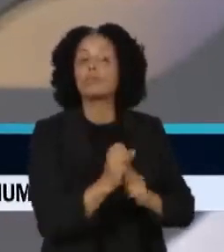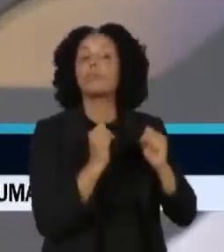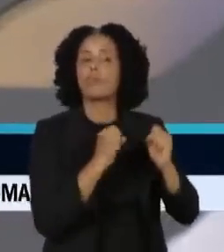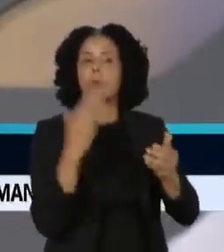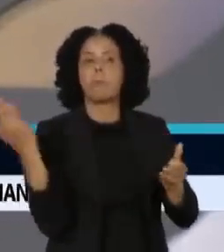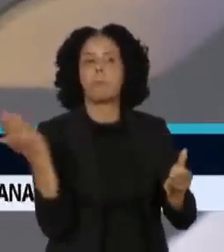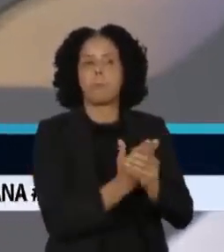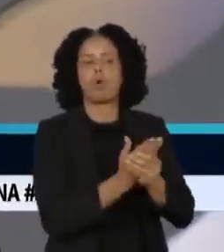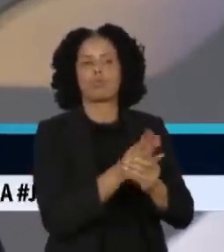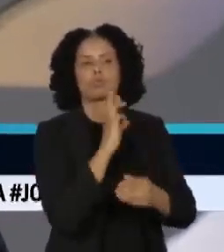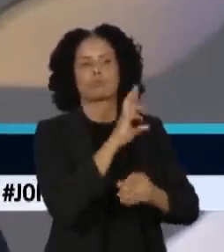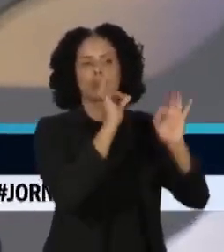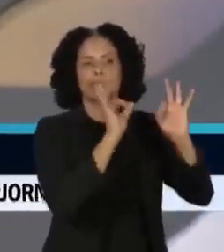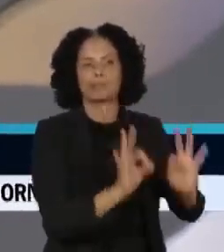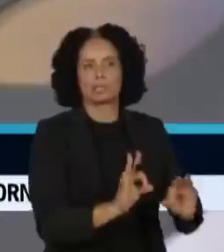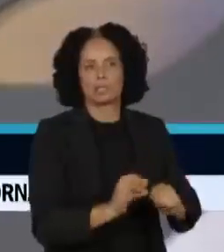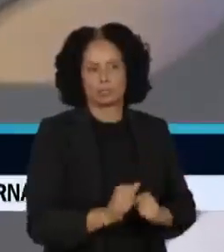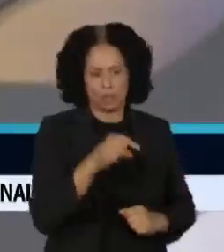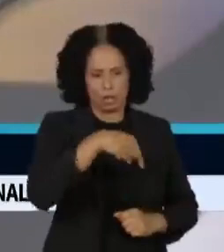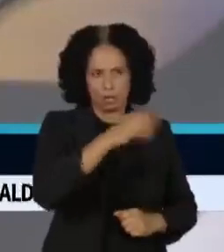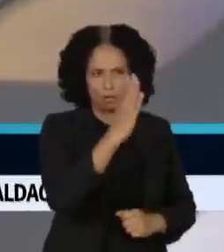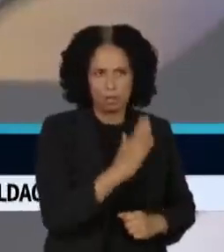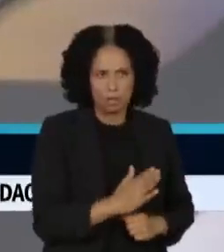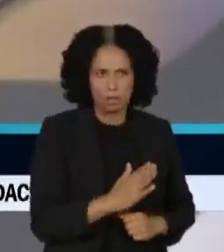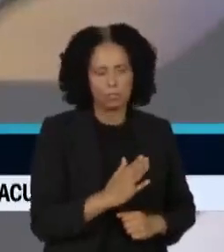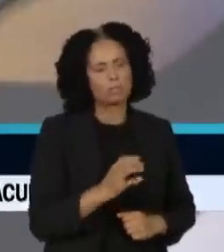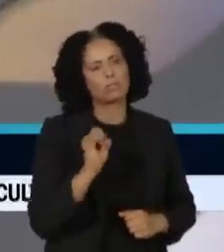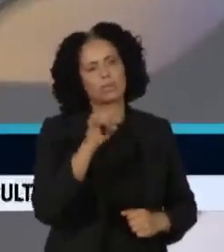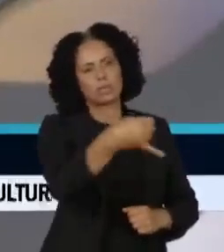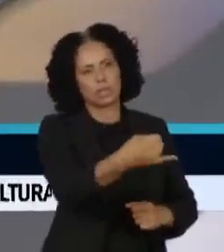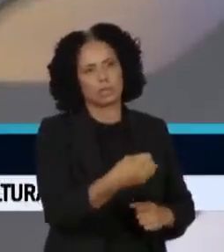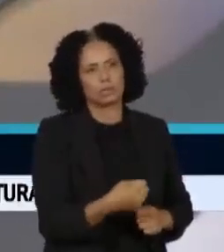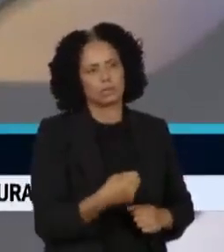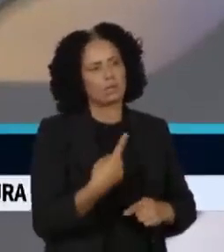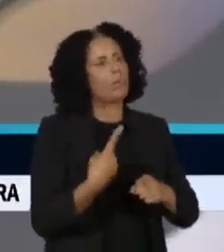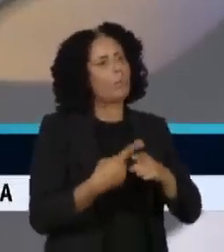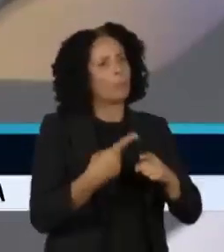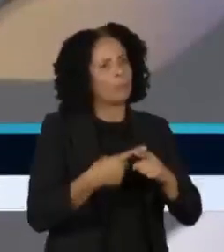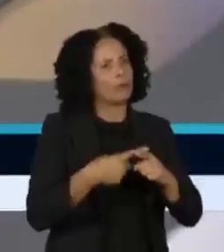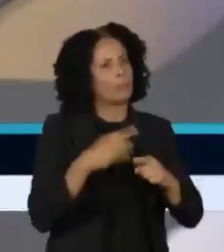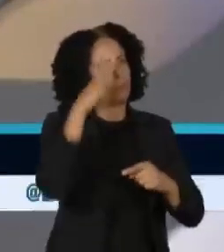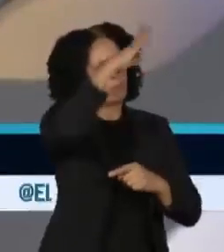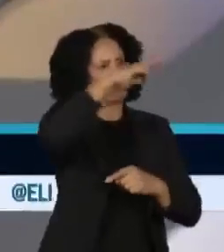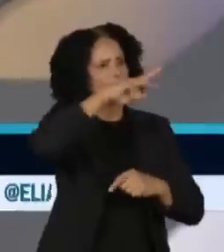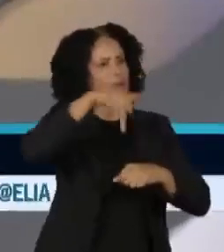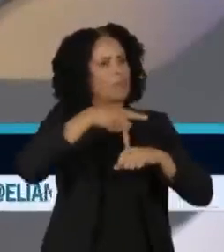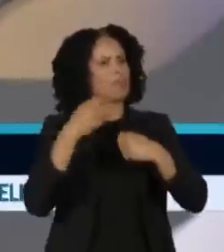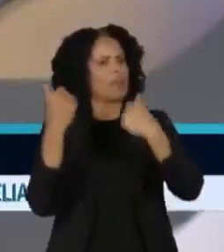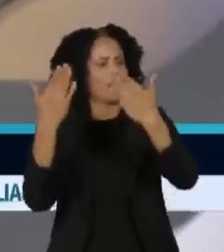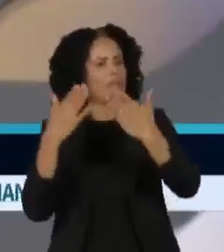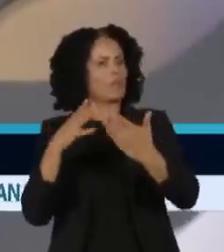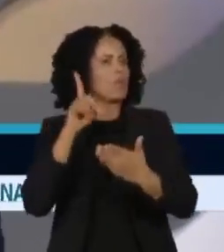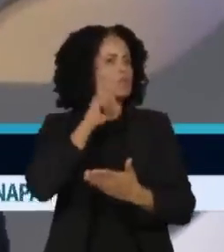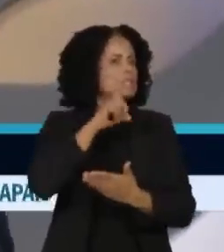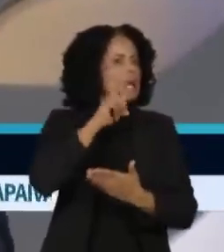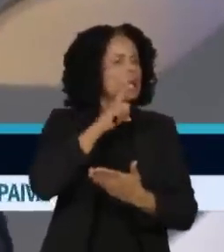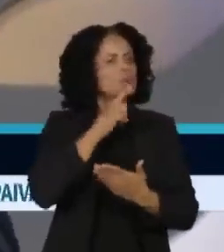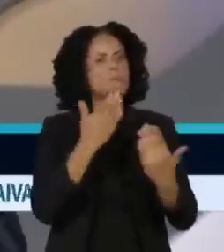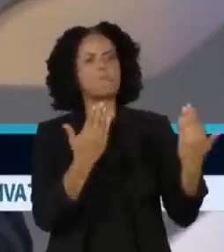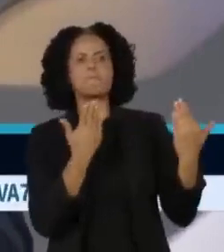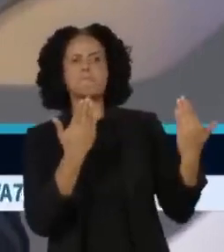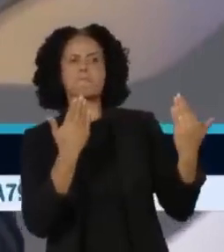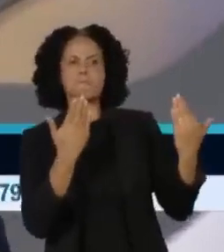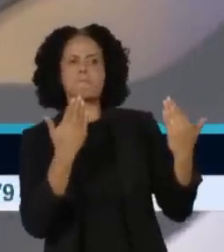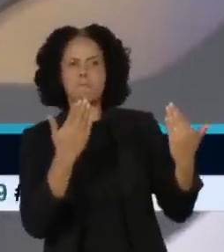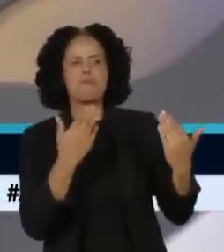responder judicialmente no Brasil e não há nenhuma possibilidade que ele seja visto como um